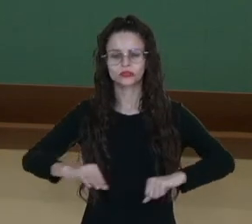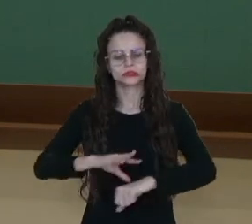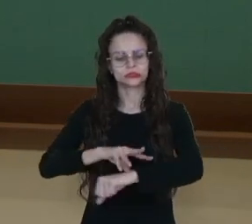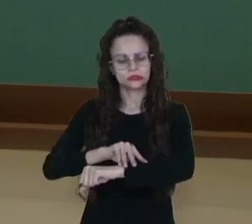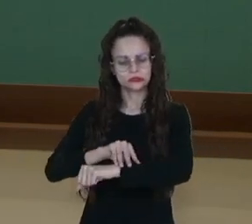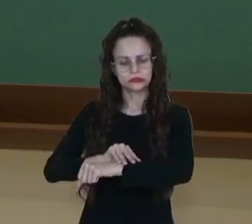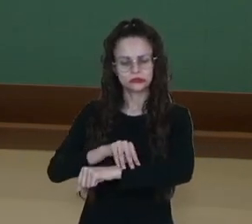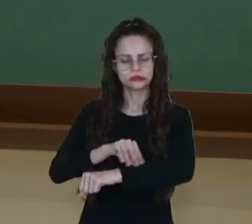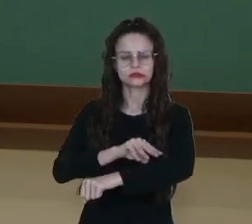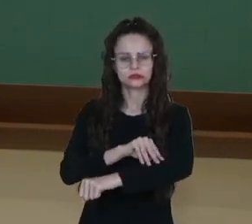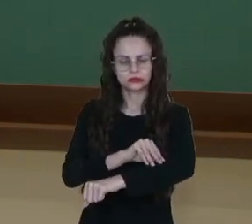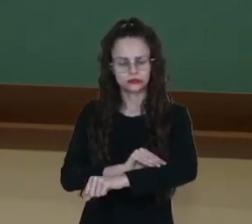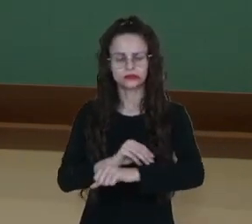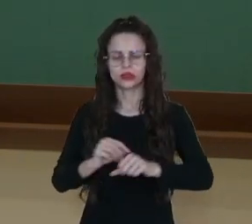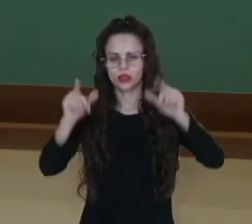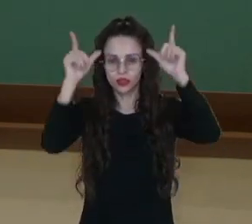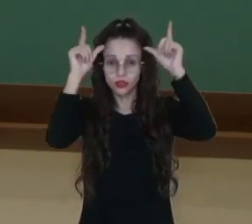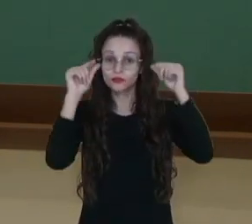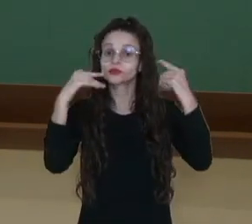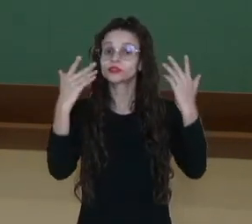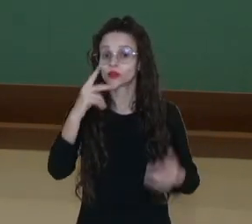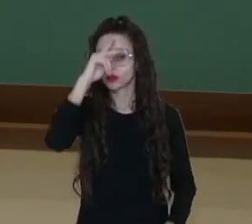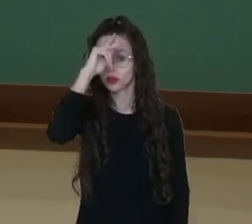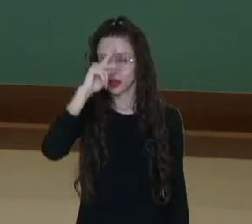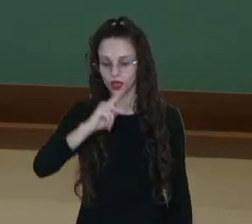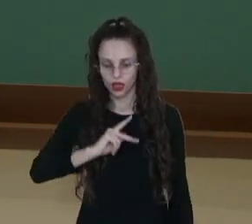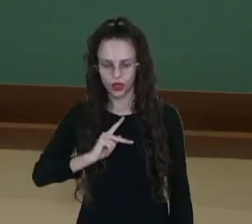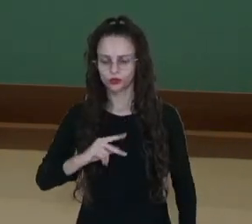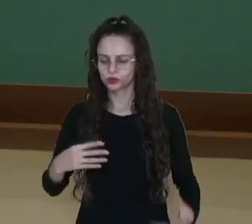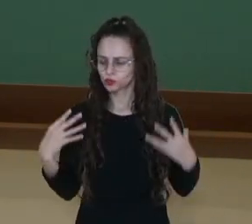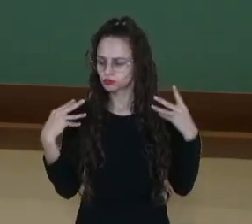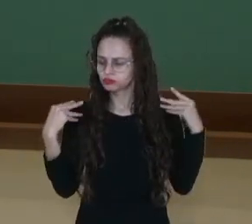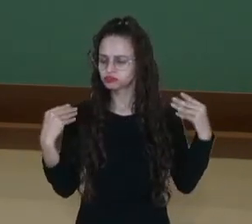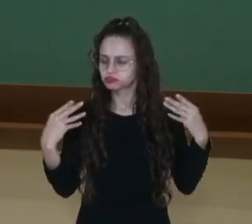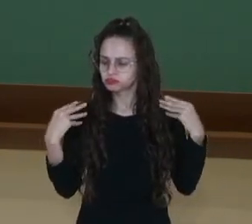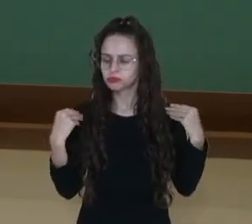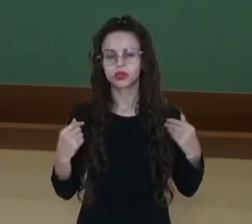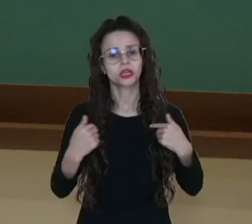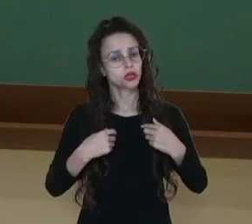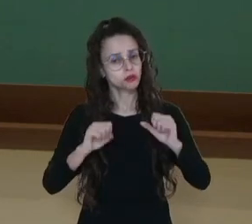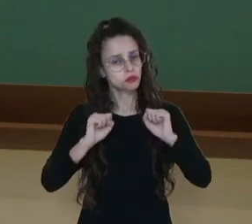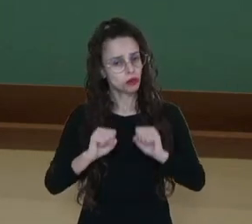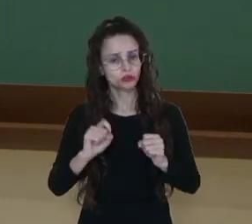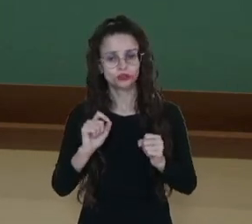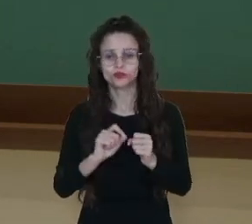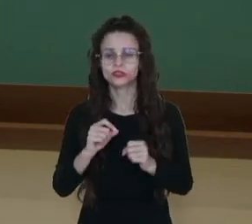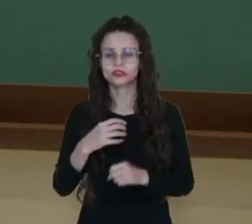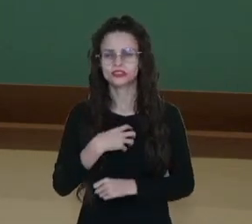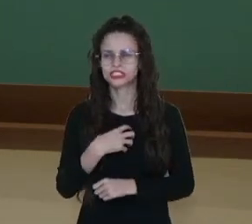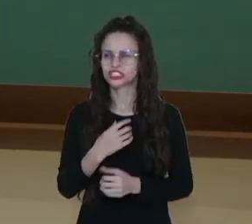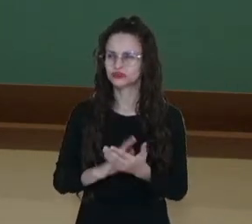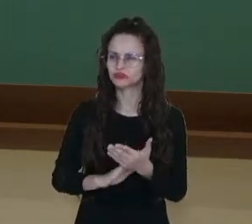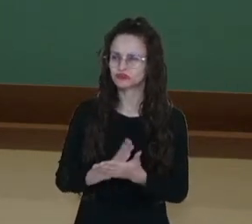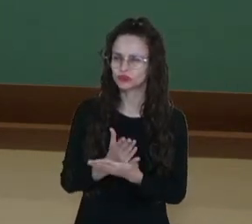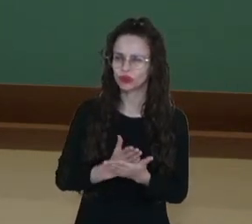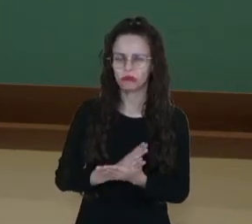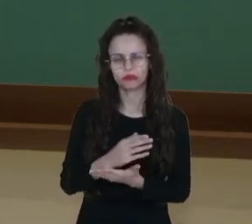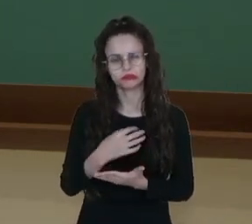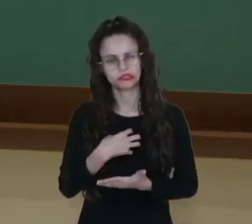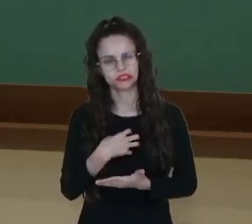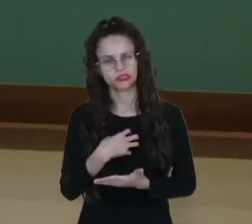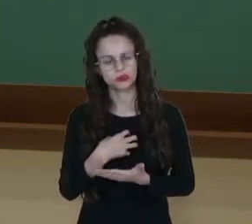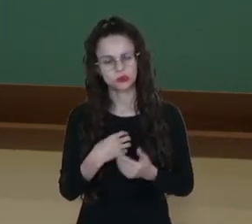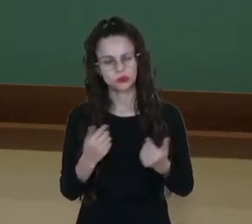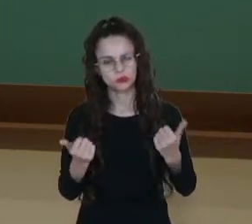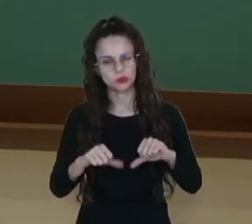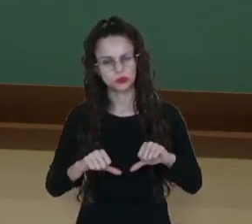do cotidiano. Então, a automassagem é algo que eu posso estar fazendo ali de bate pronto. Sentir um desconforto, ou sentir uma